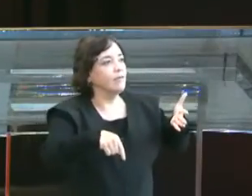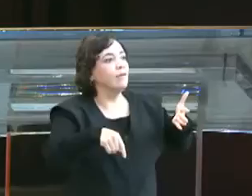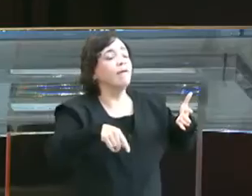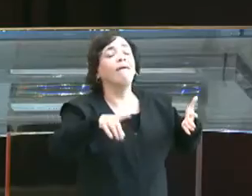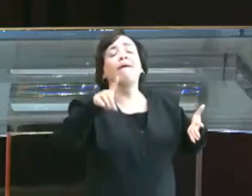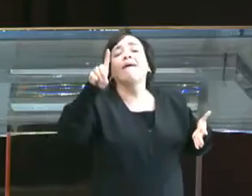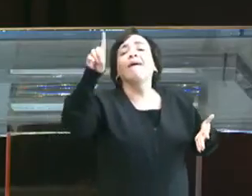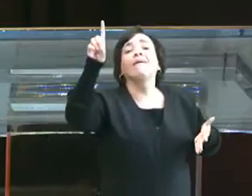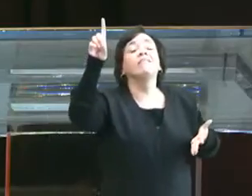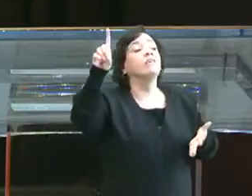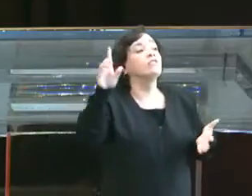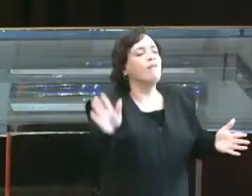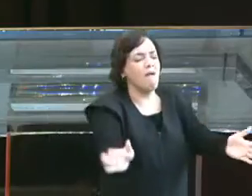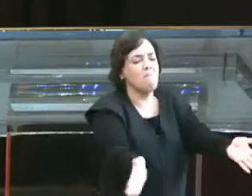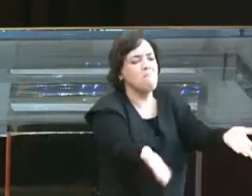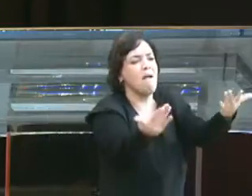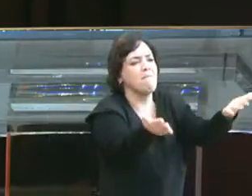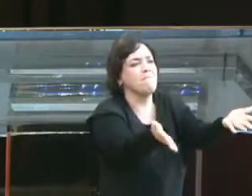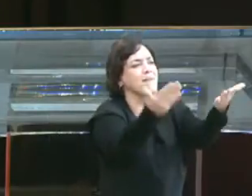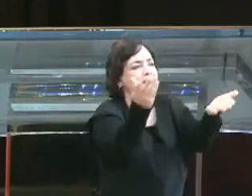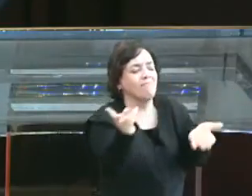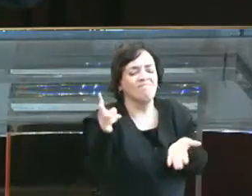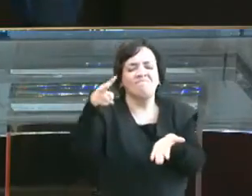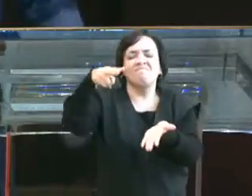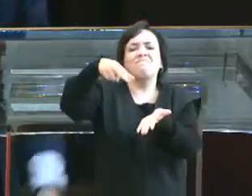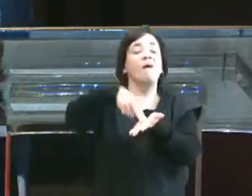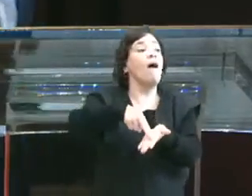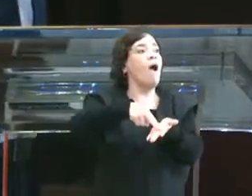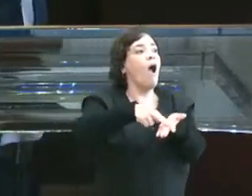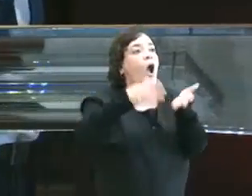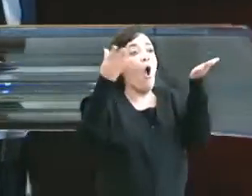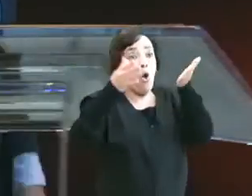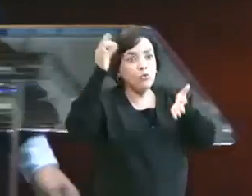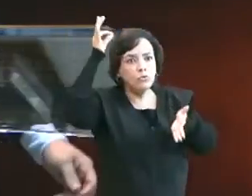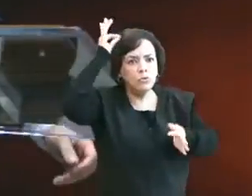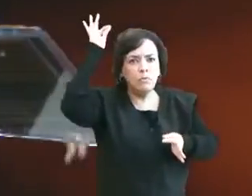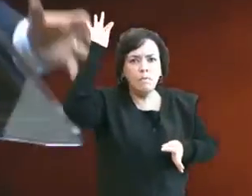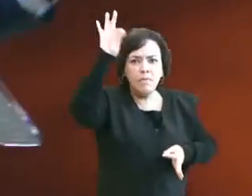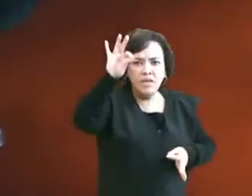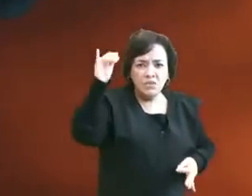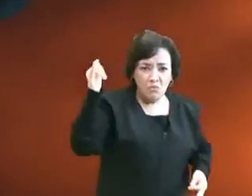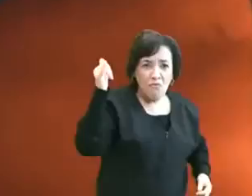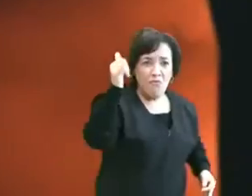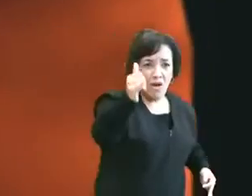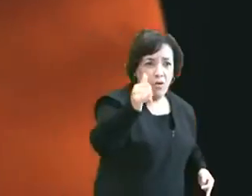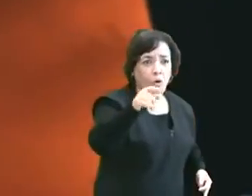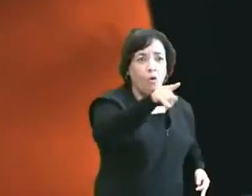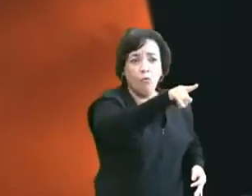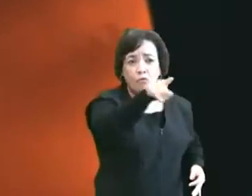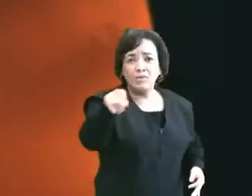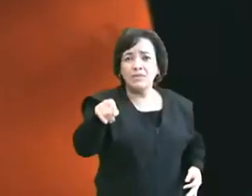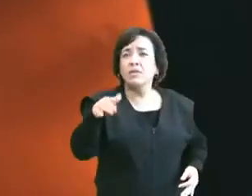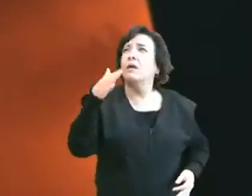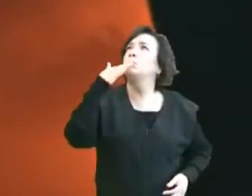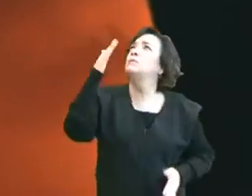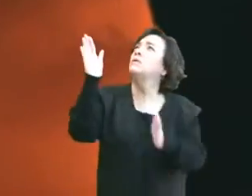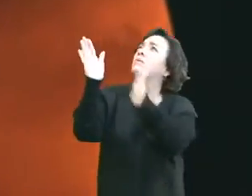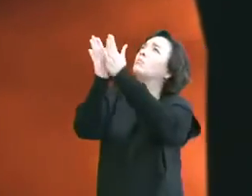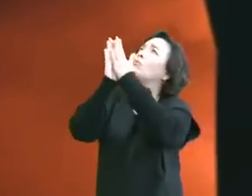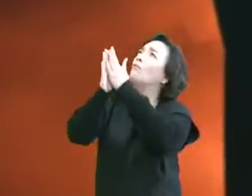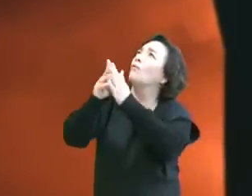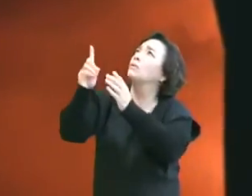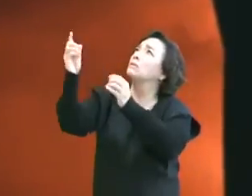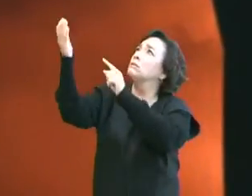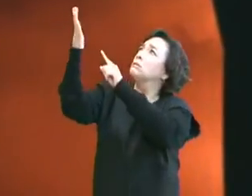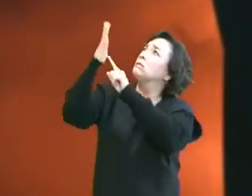te colocar de pé. Se hoje o Espírito falou com você e você está pedindo: Deus, revela a tua